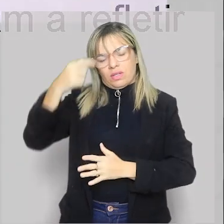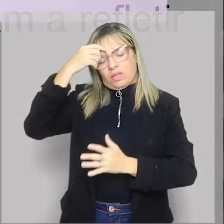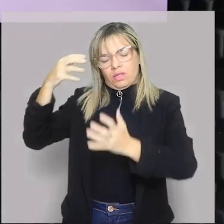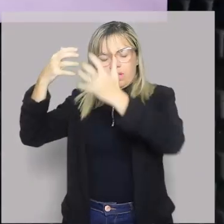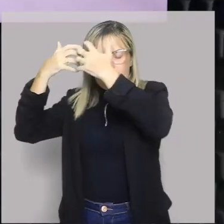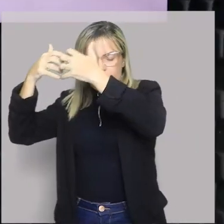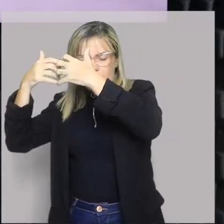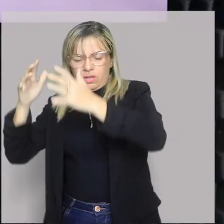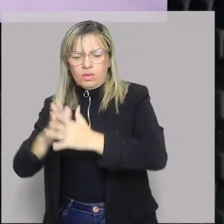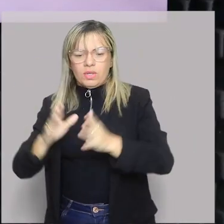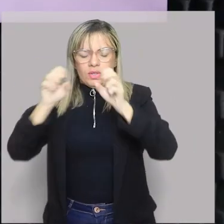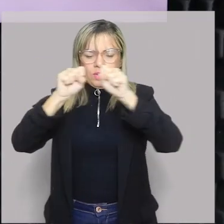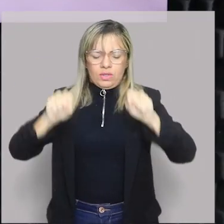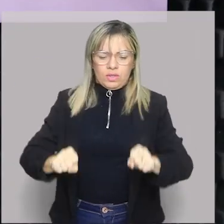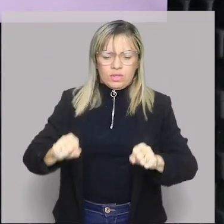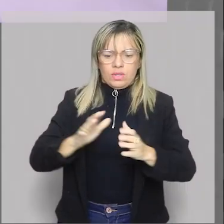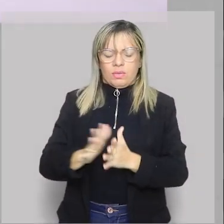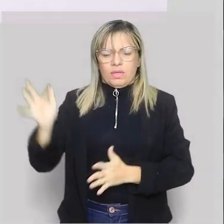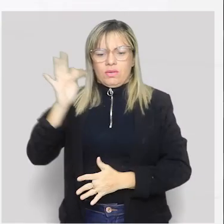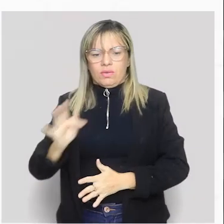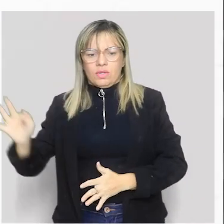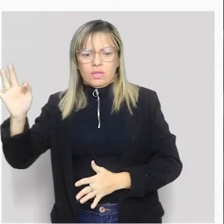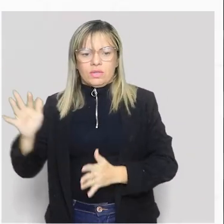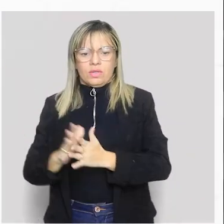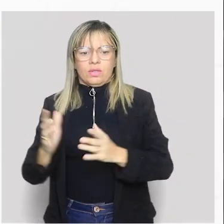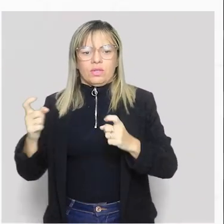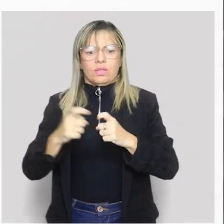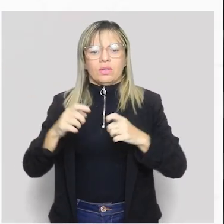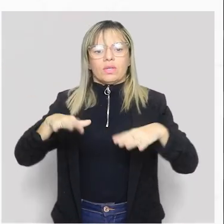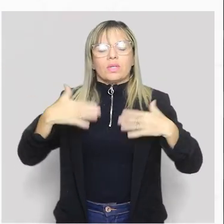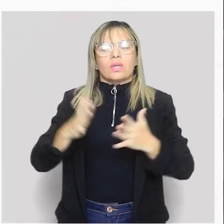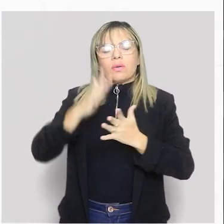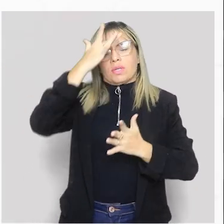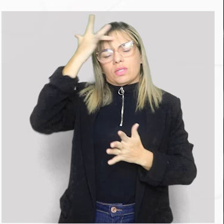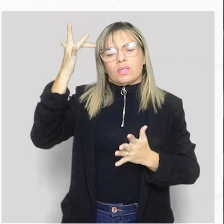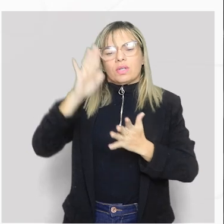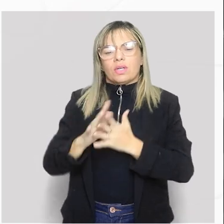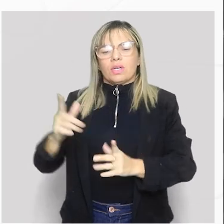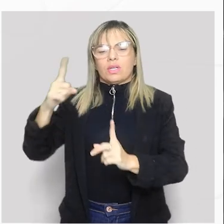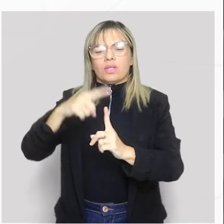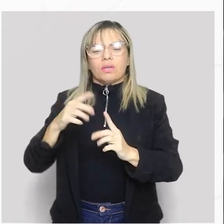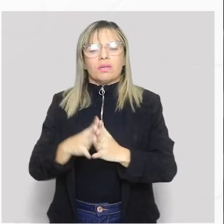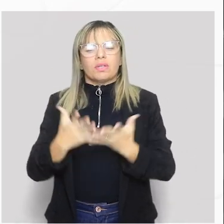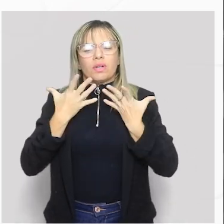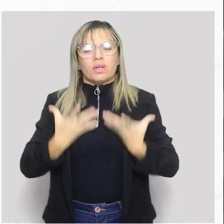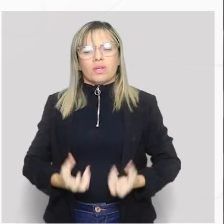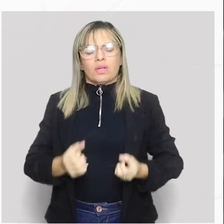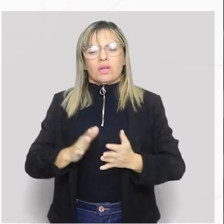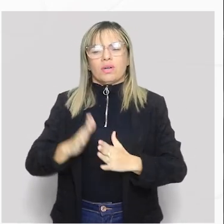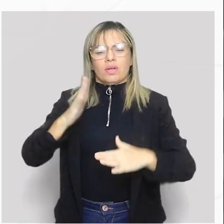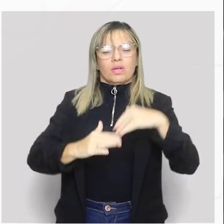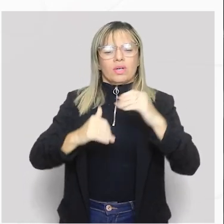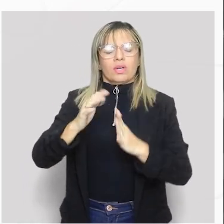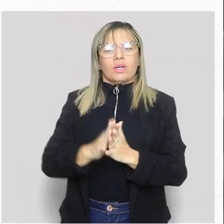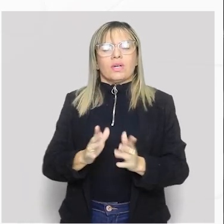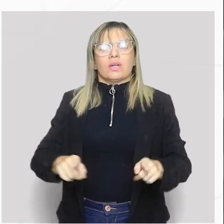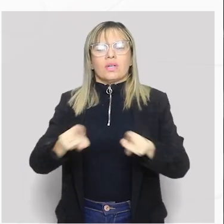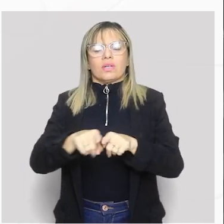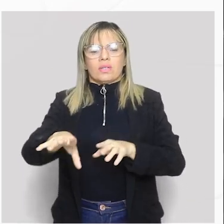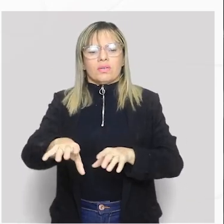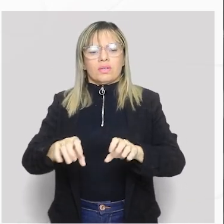medicina. Que tipo de pessoas ela aceita e que profissionais ela forma. Um filme, ao mesmo